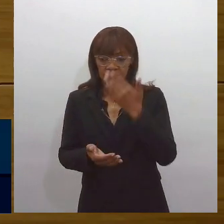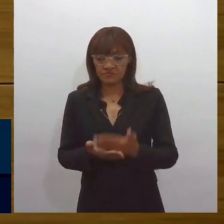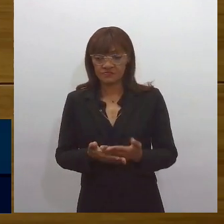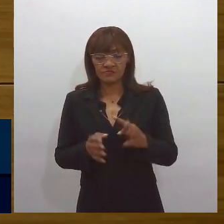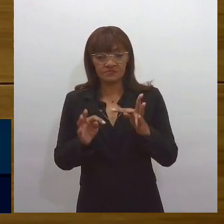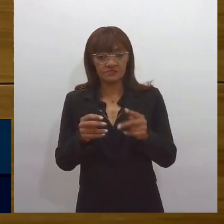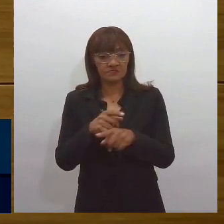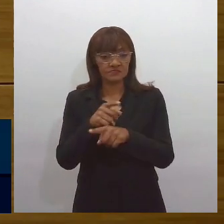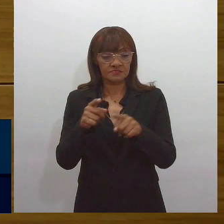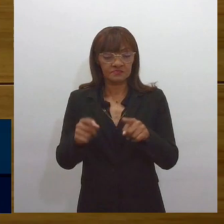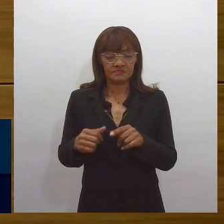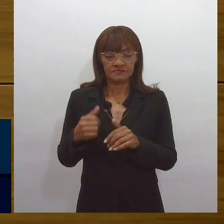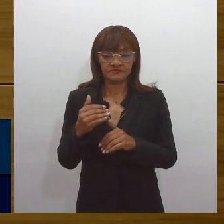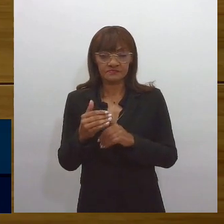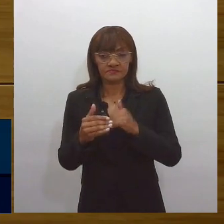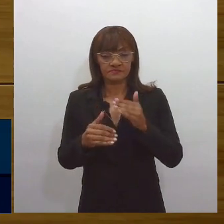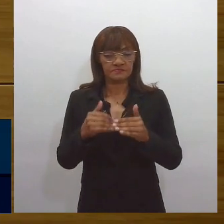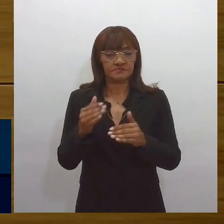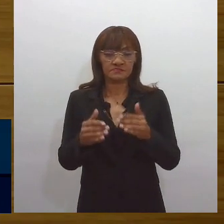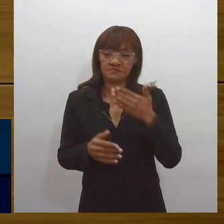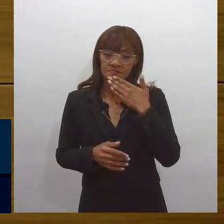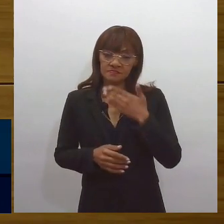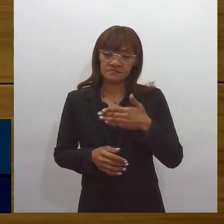no trecho norte da